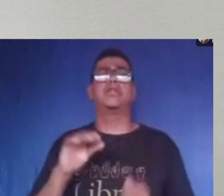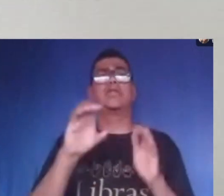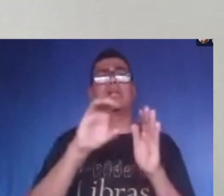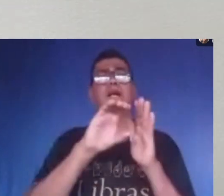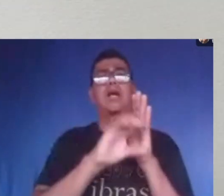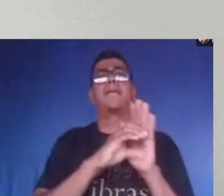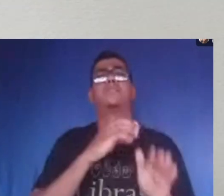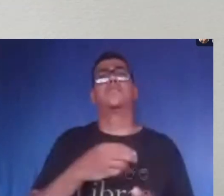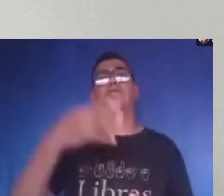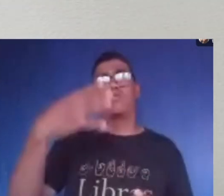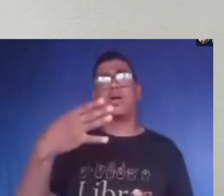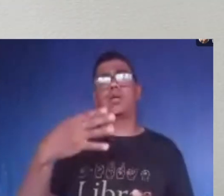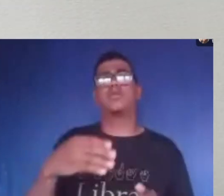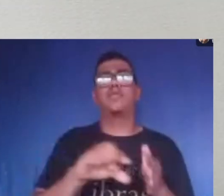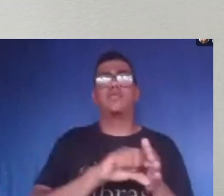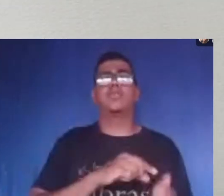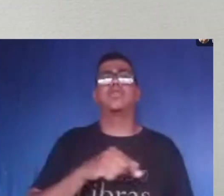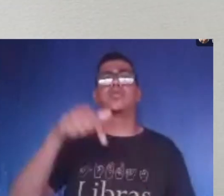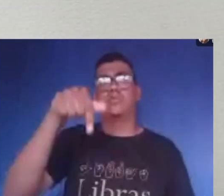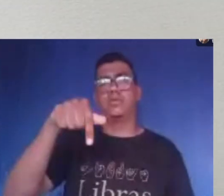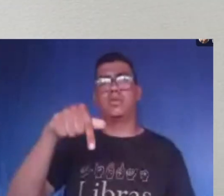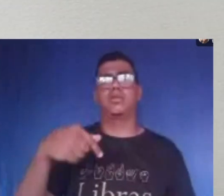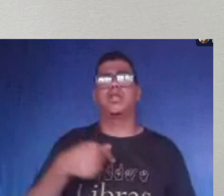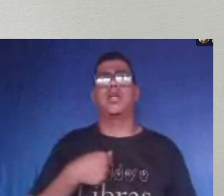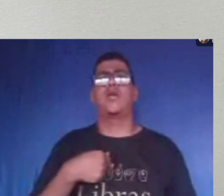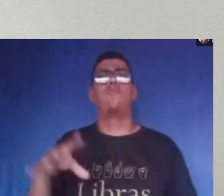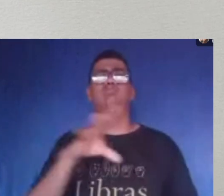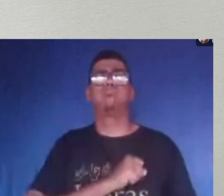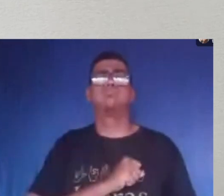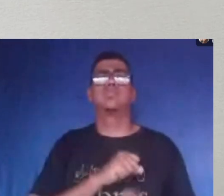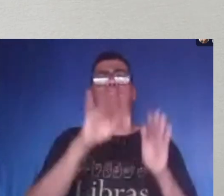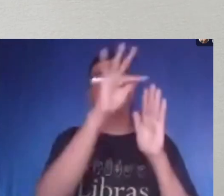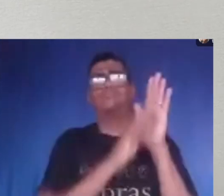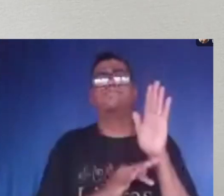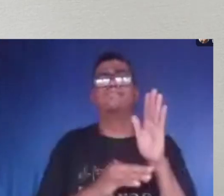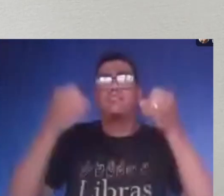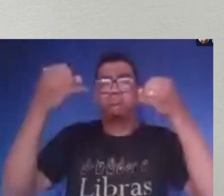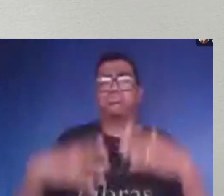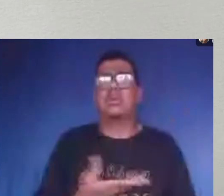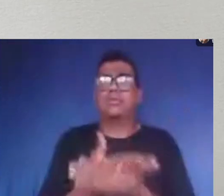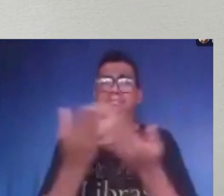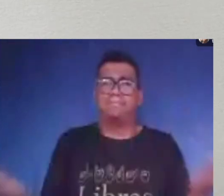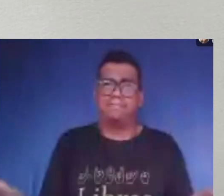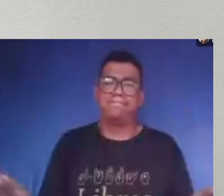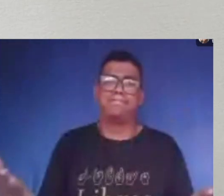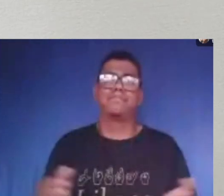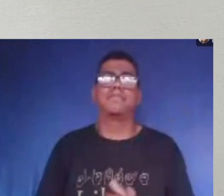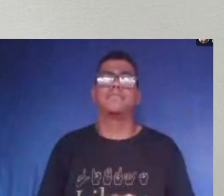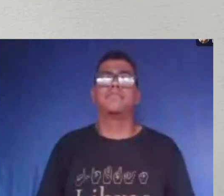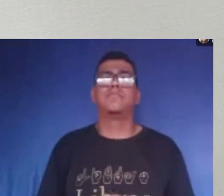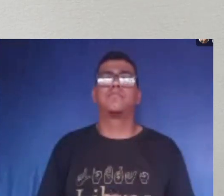nós temos que fazer diferença. E a nossa diferença, que ela seja também pelo equilíbrio. As pessoas não